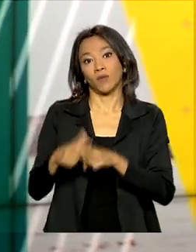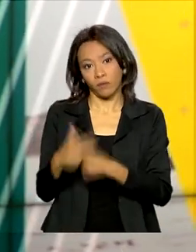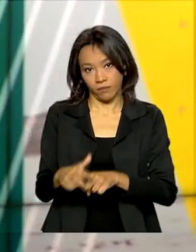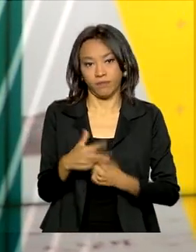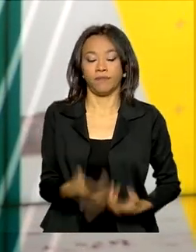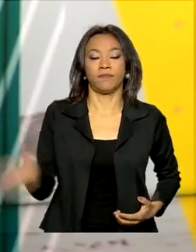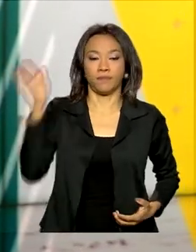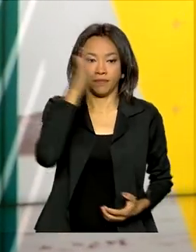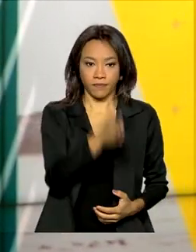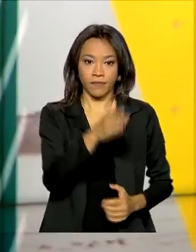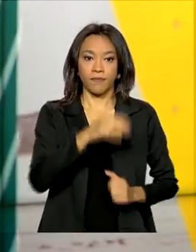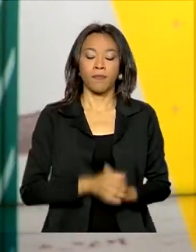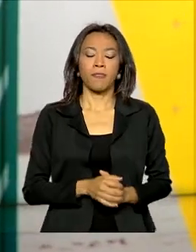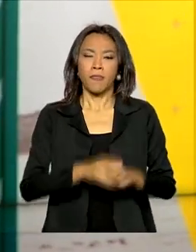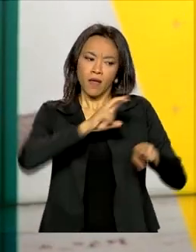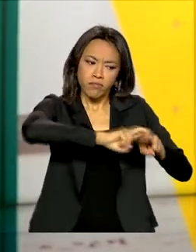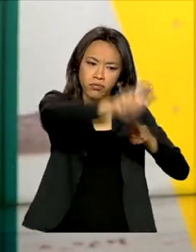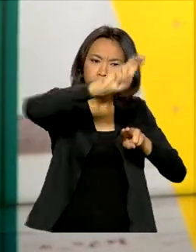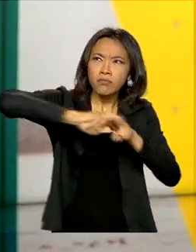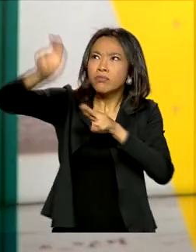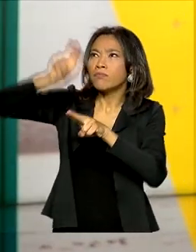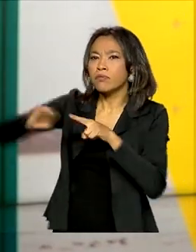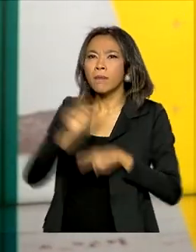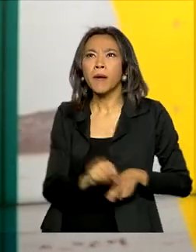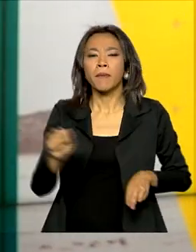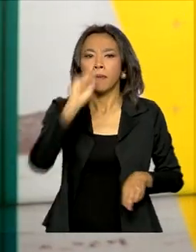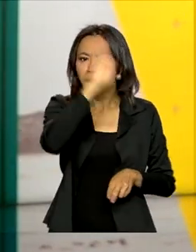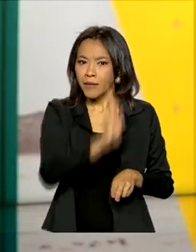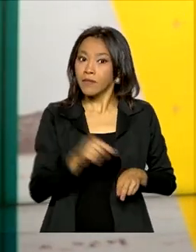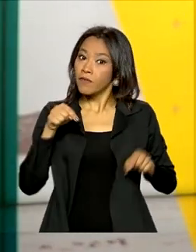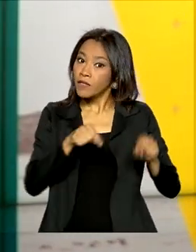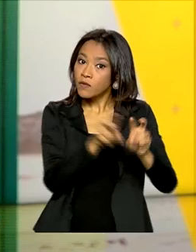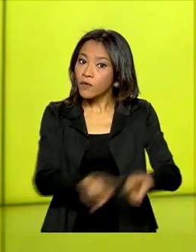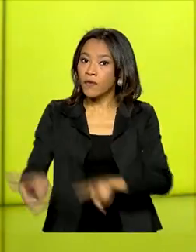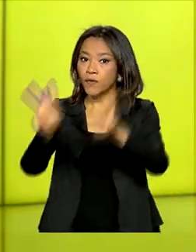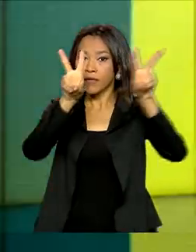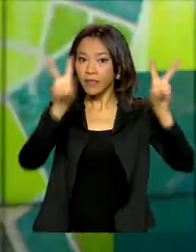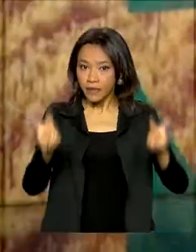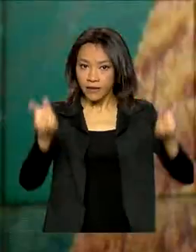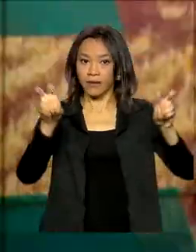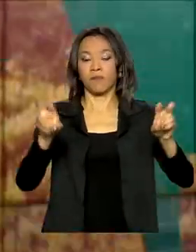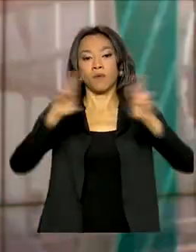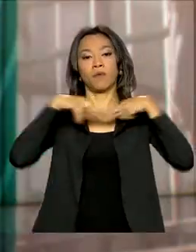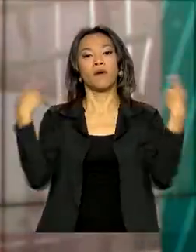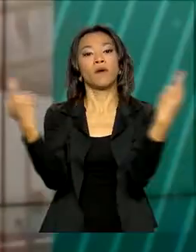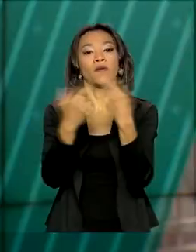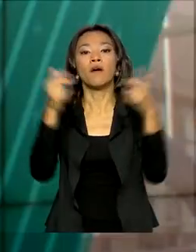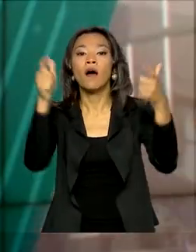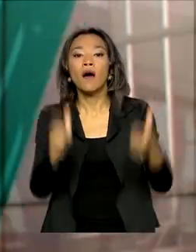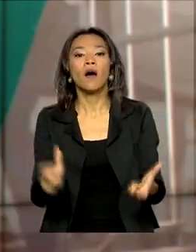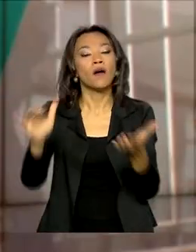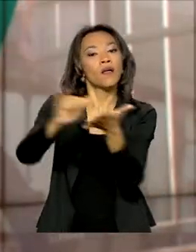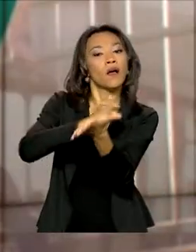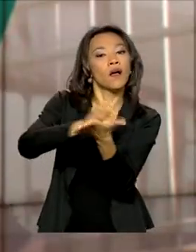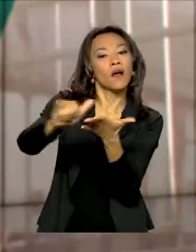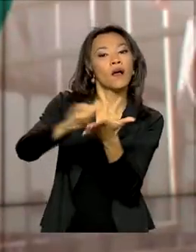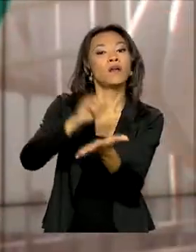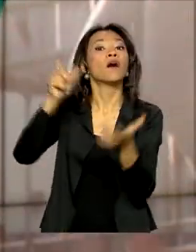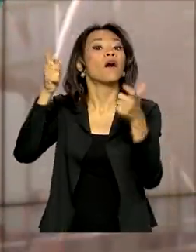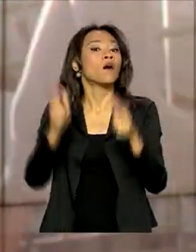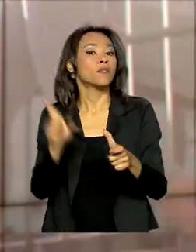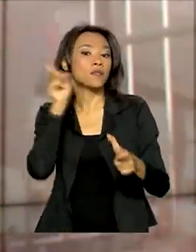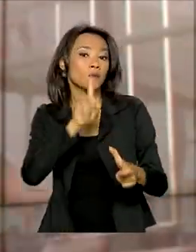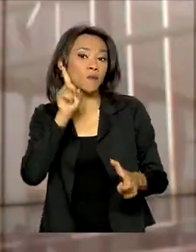ferrovias no Brasil foram tema de reuniões do ministro da Infraestrutura com investidores em Nova York, nos Estados Unidos. Isso porque o